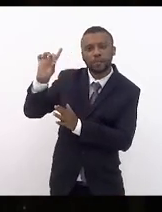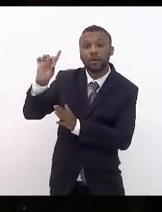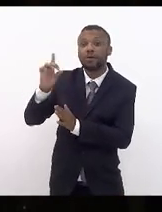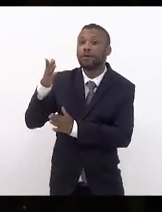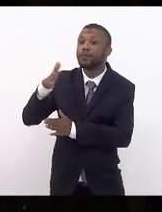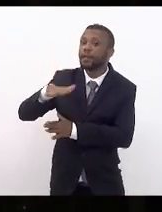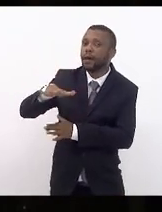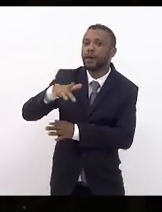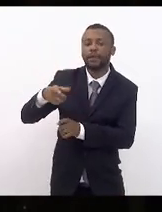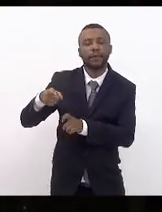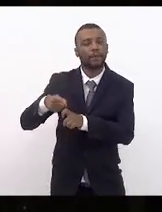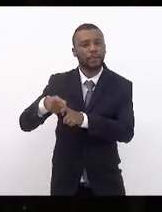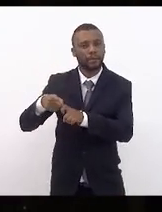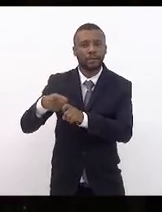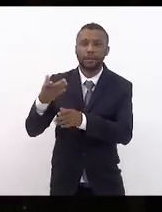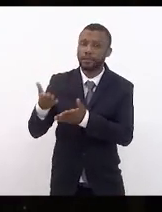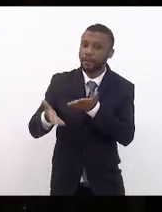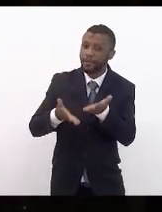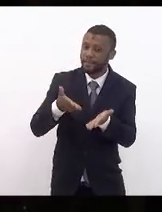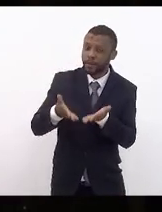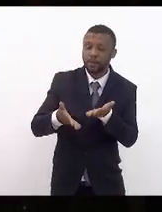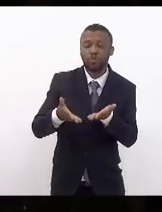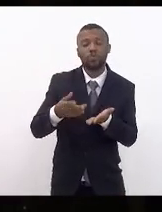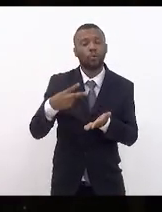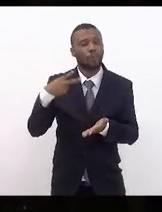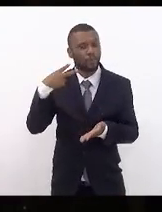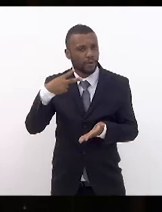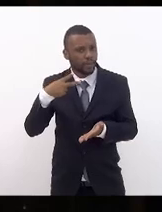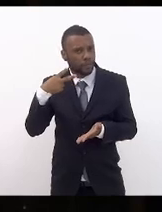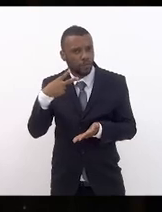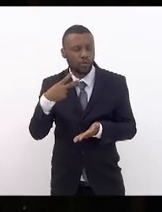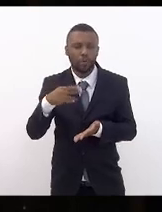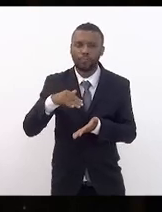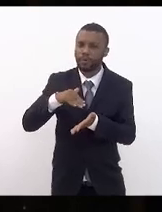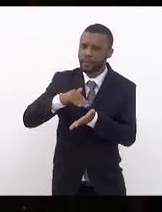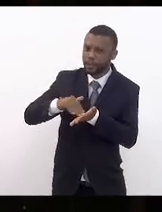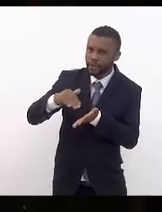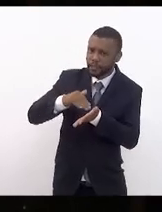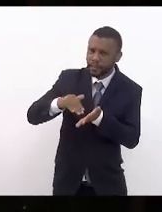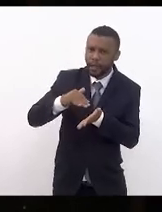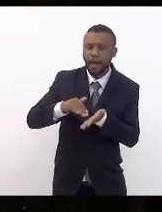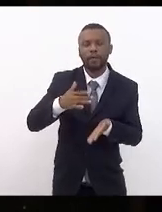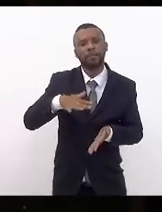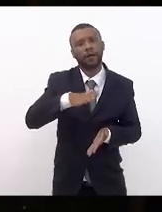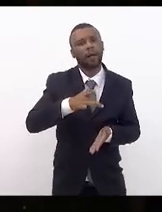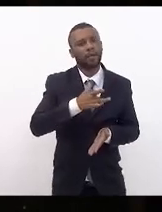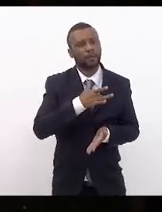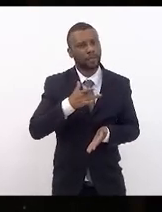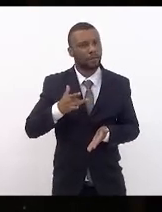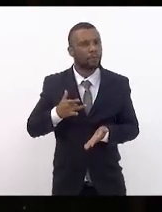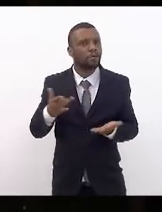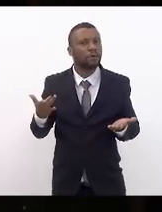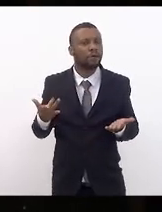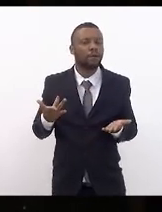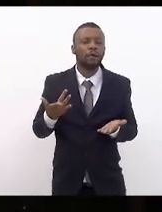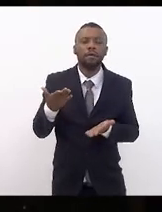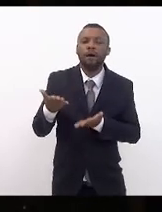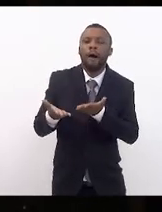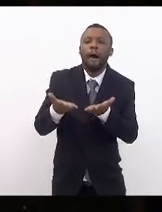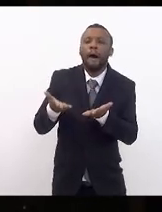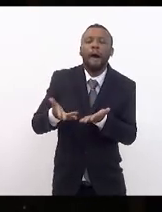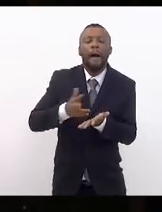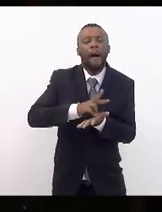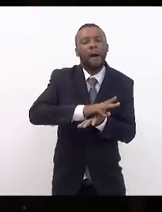servindo como vereador, servindo como secretário de saúde, servindo em várias